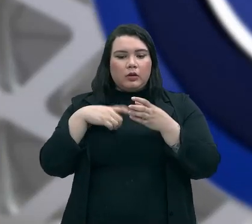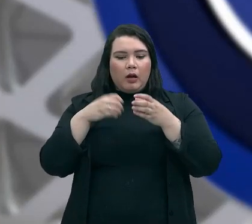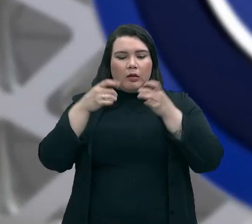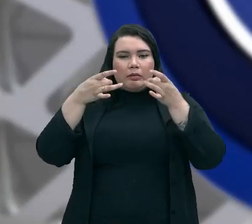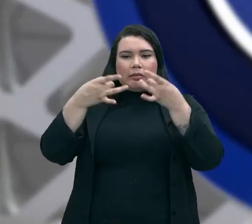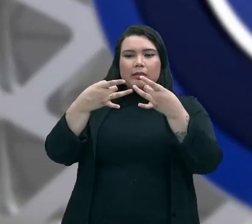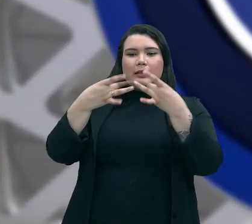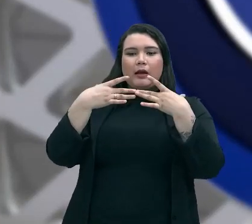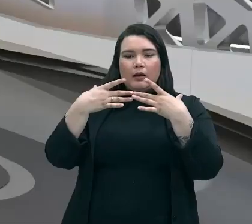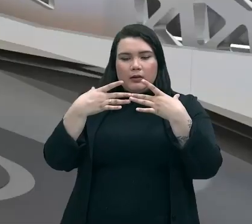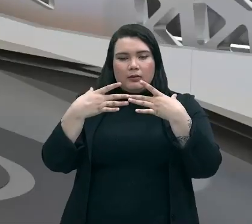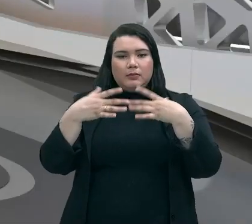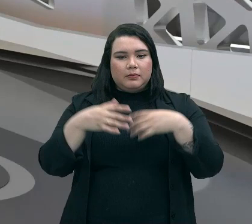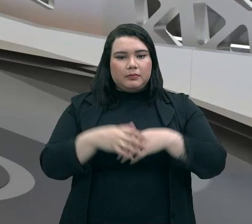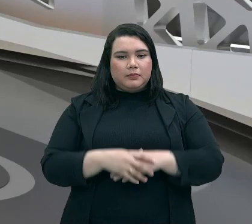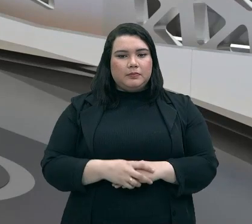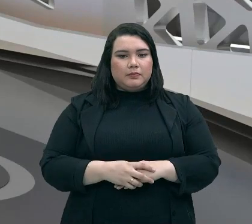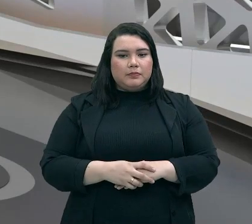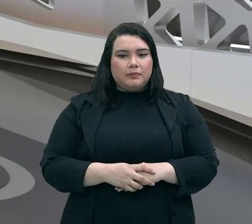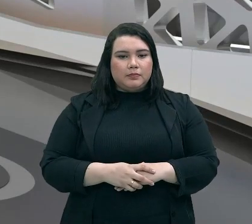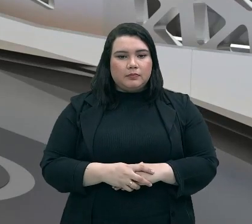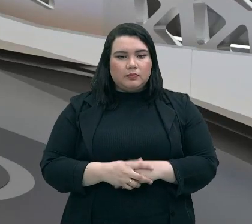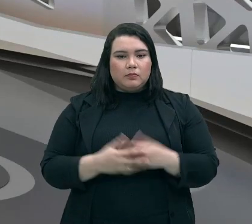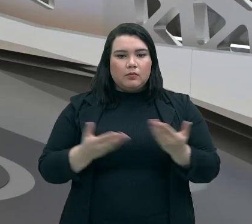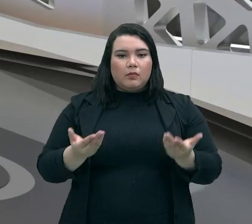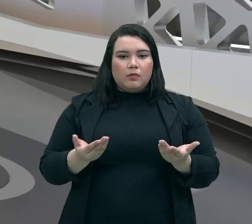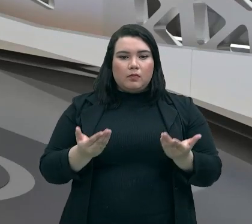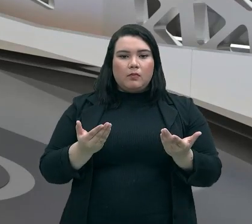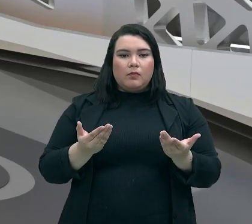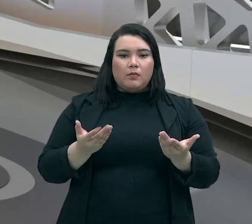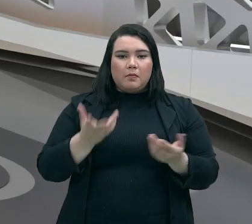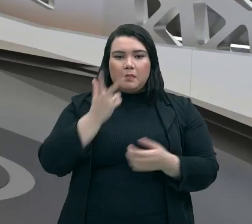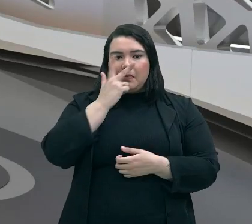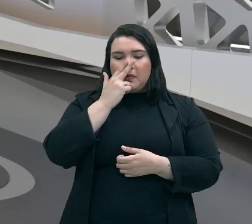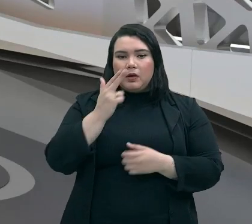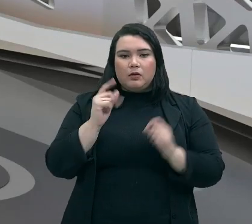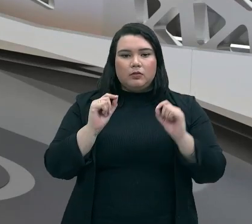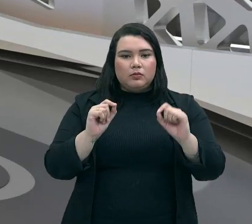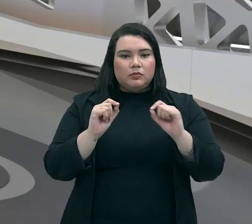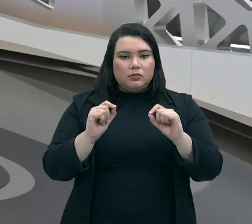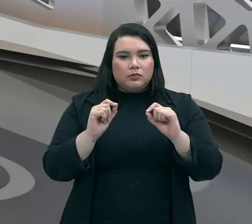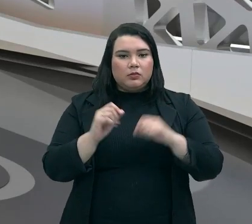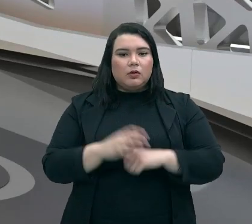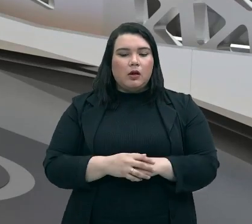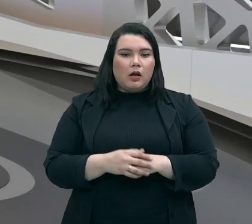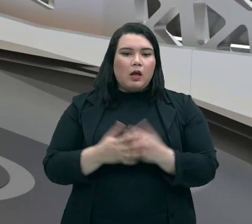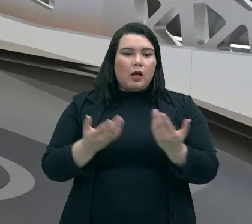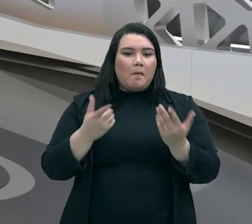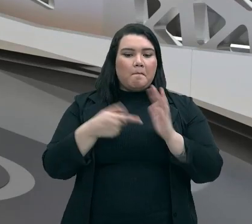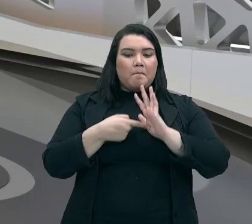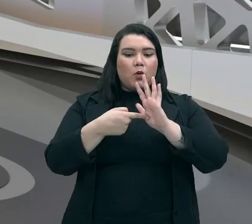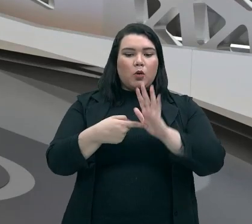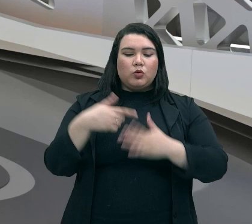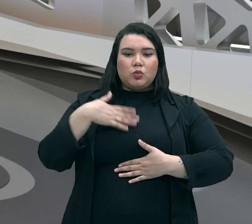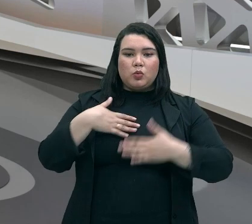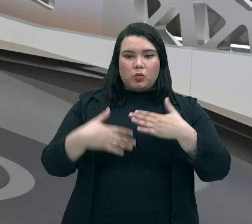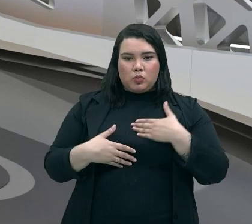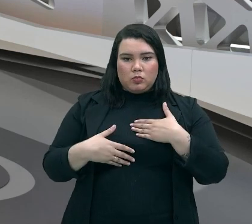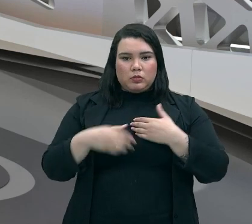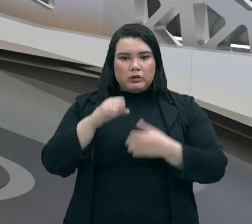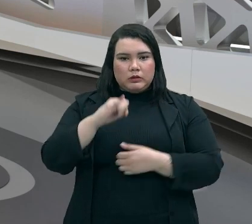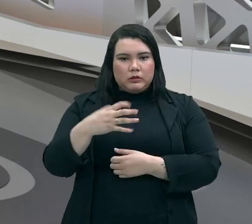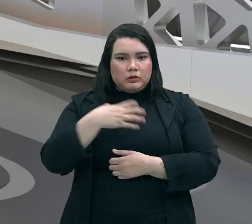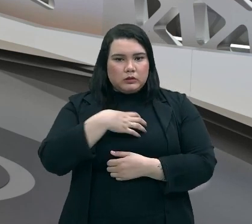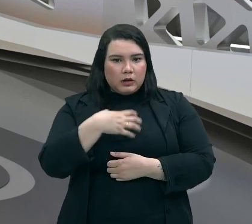acumulando aí nesses gânglios. Entendi. Então, é como se fosse um dispositivo, né, do organismo. Se você sentiu